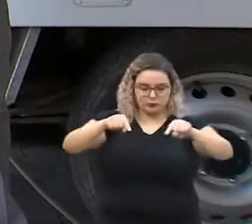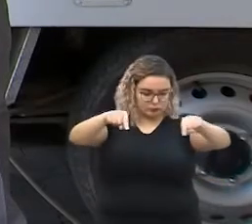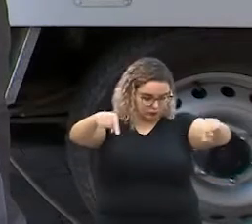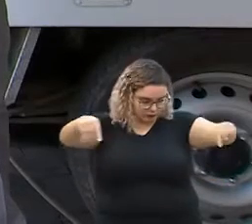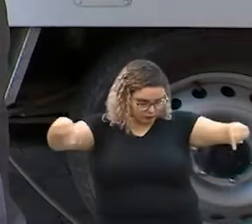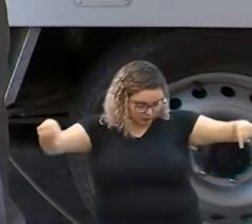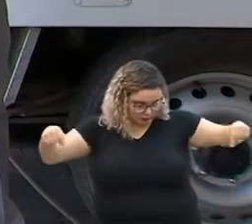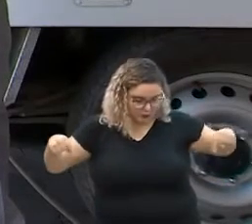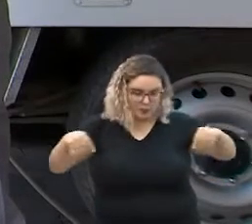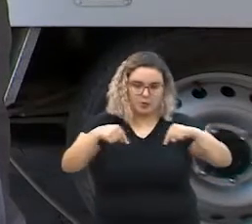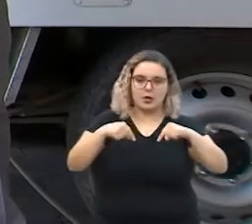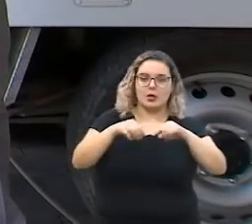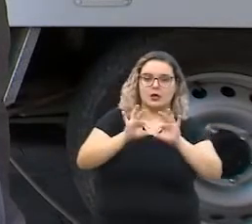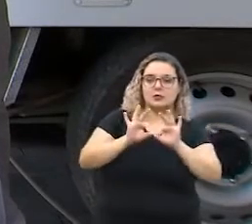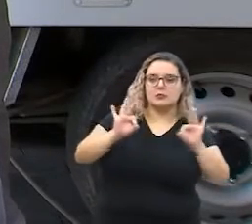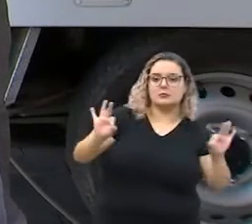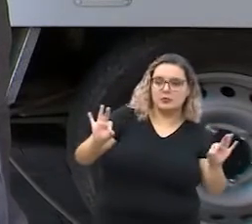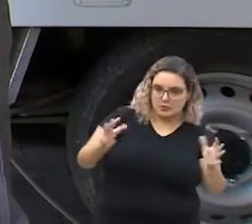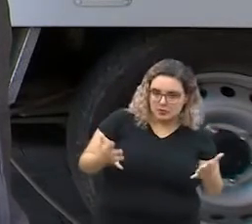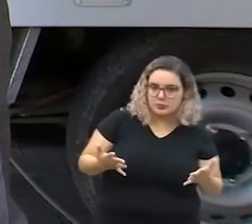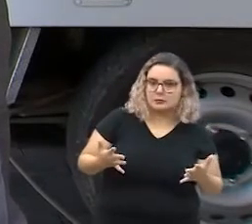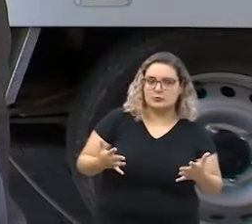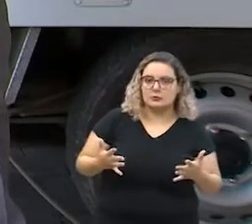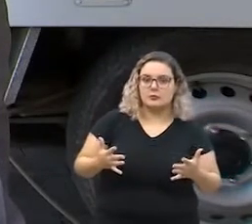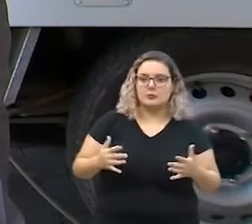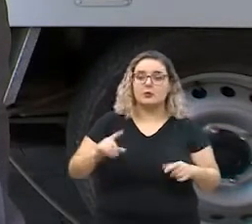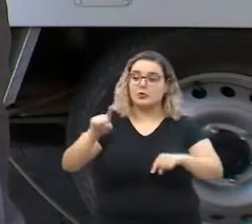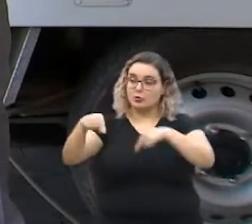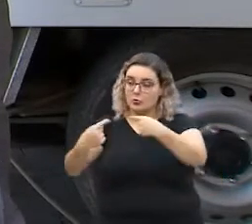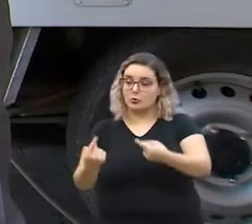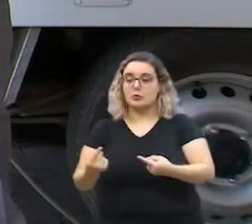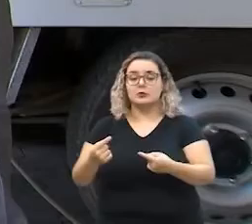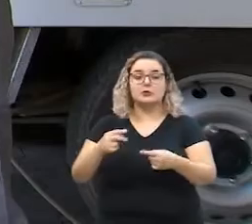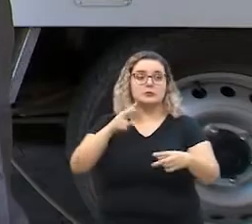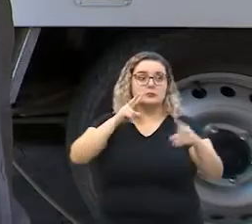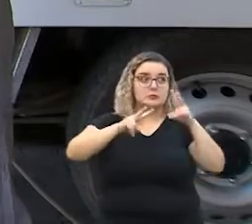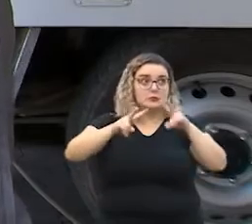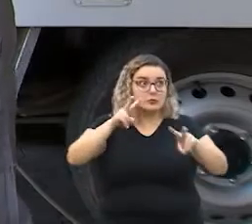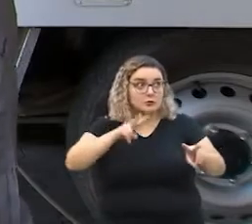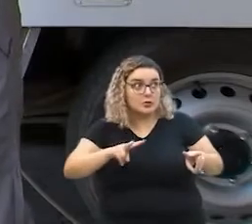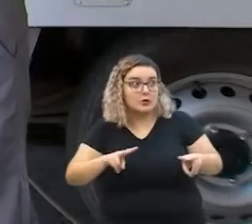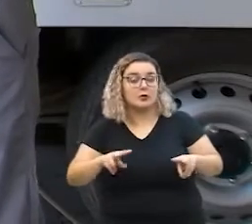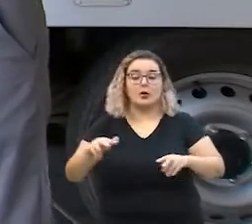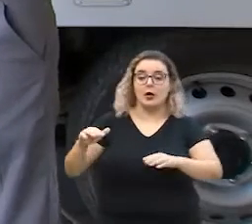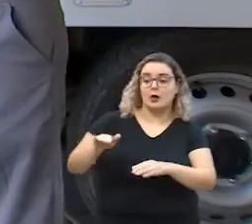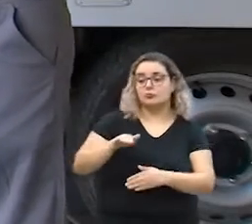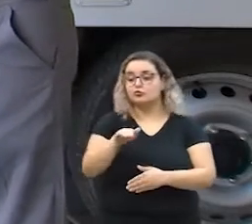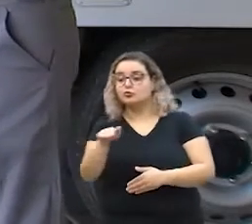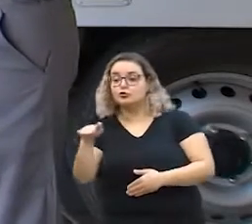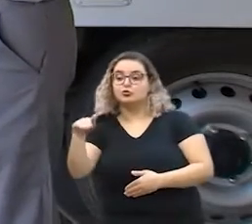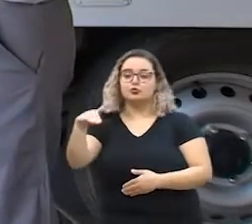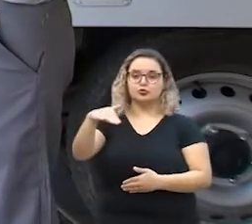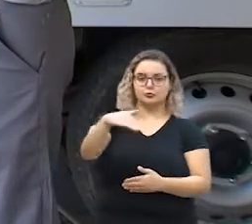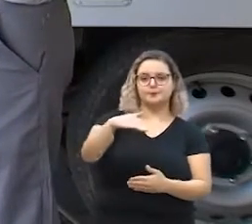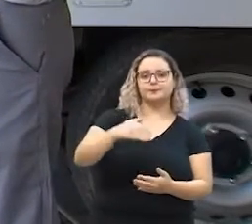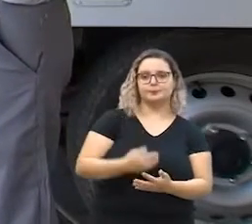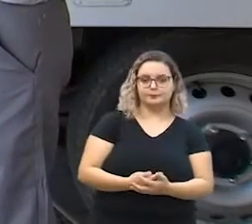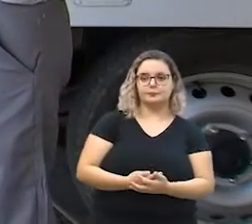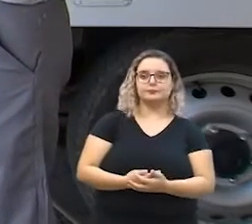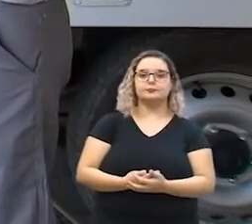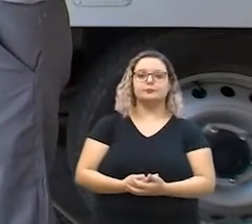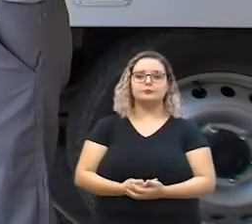de trabalho, né? Delimitar a área de trabalho para que pedestres e outras pessoas não venham a passar quando eu estiver trabalhando.